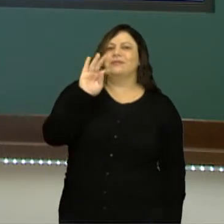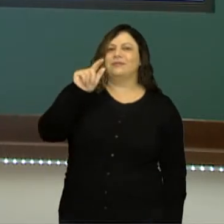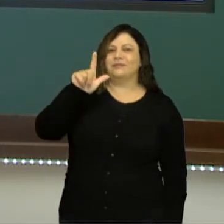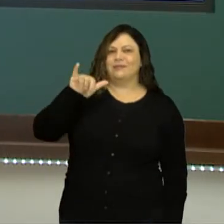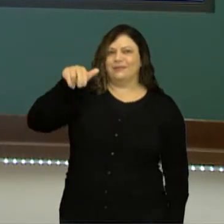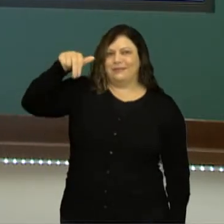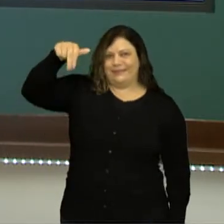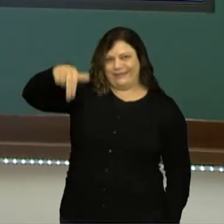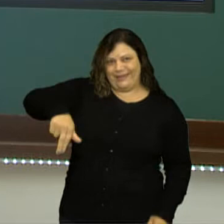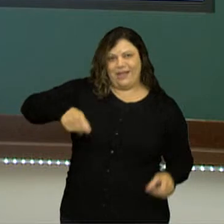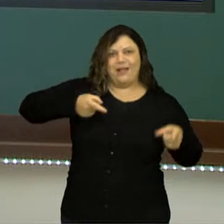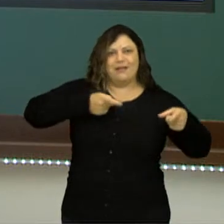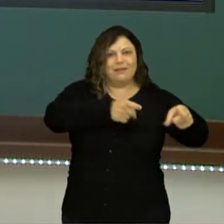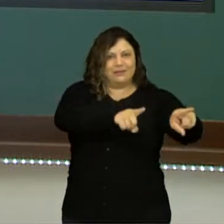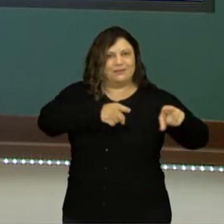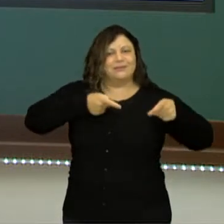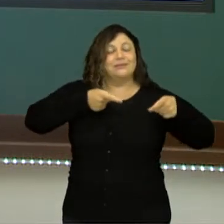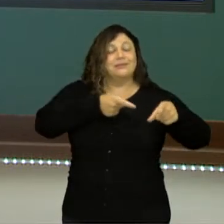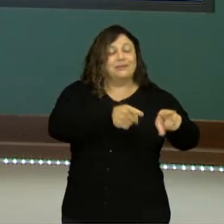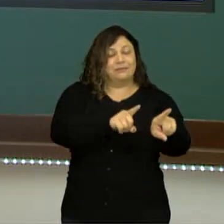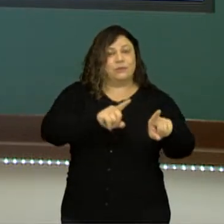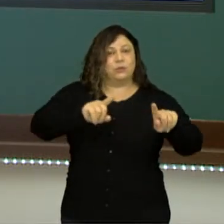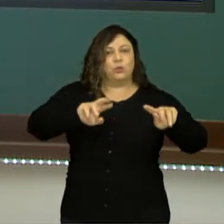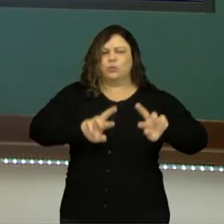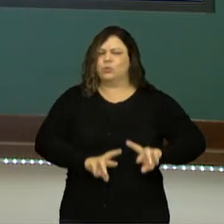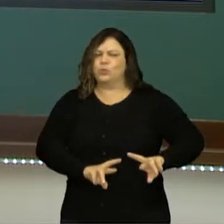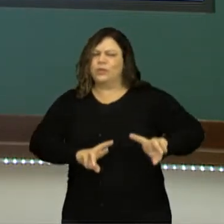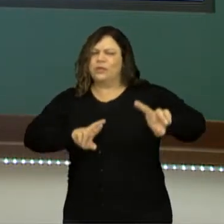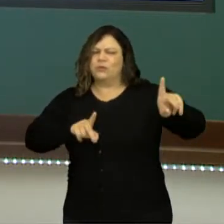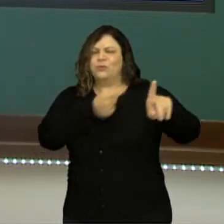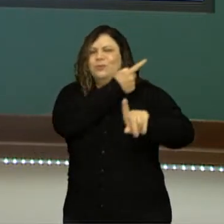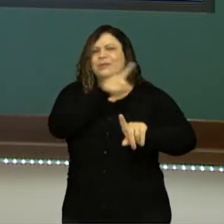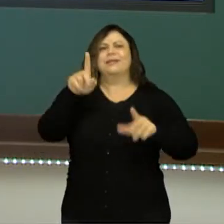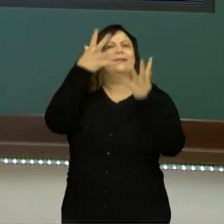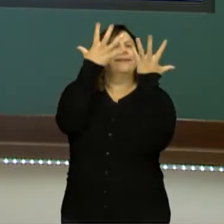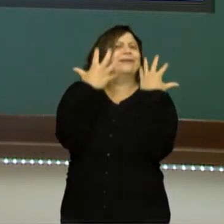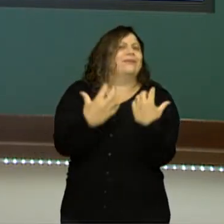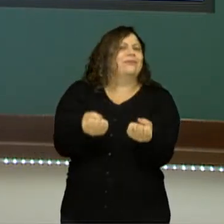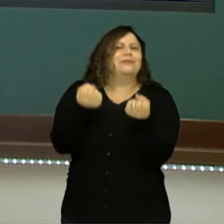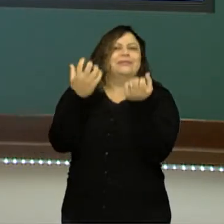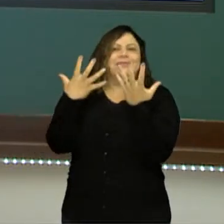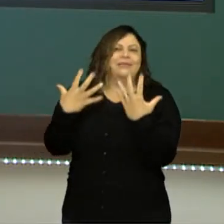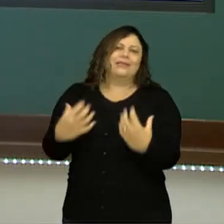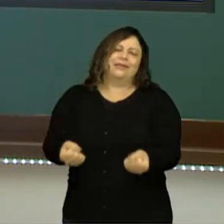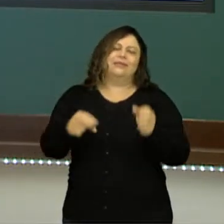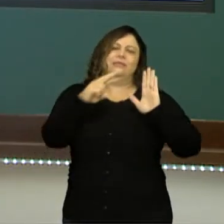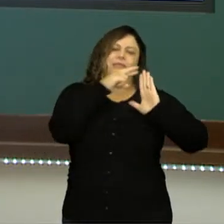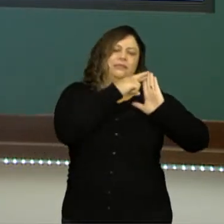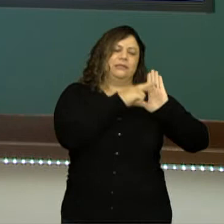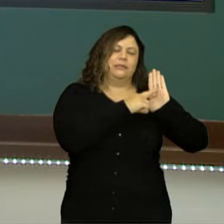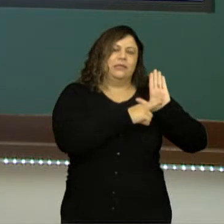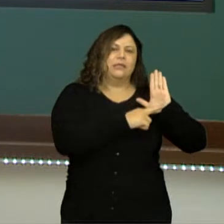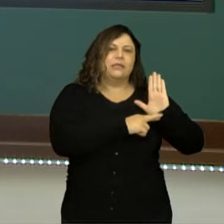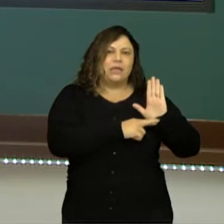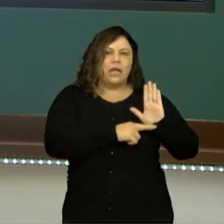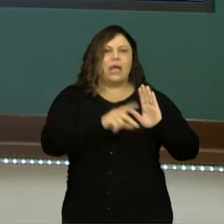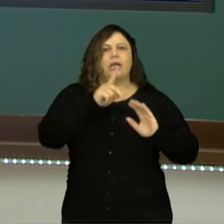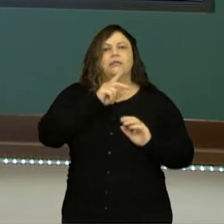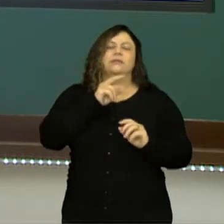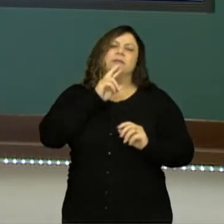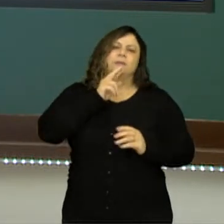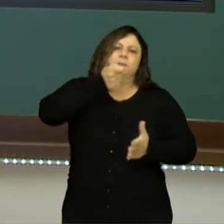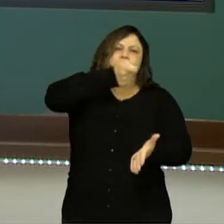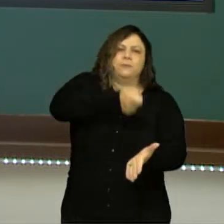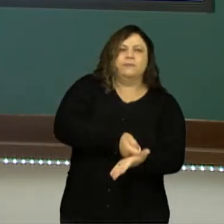nessa perseguição a tudo que fosse diferente ou que não aceitasse as suas regras, o que ele ditava, foi